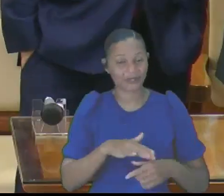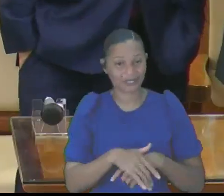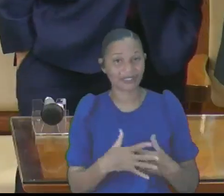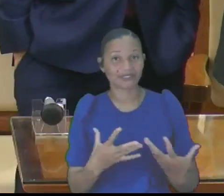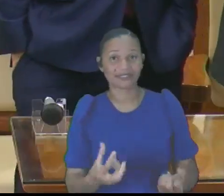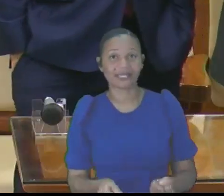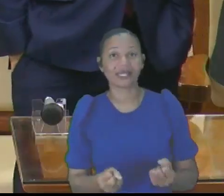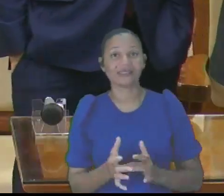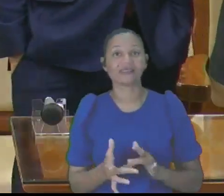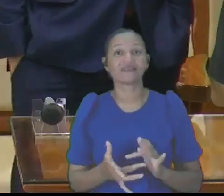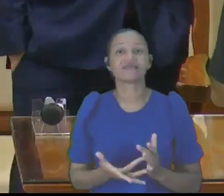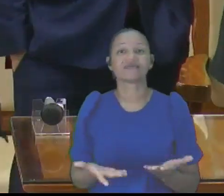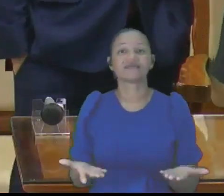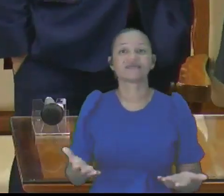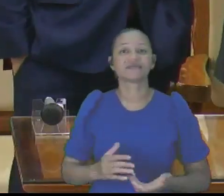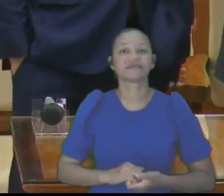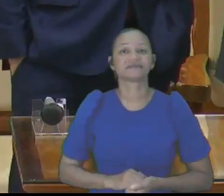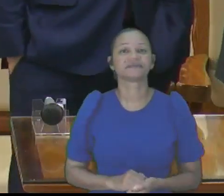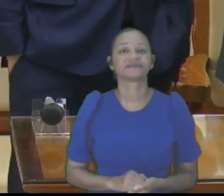Jesus?